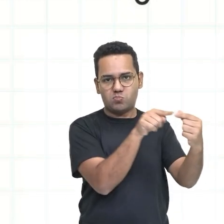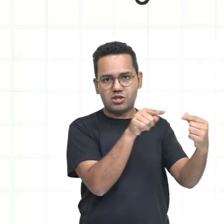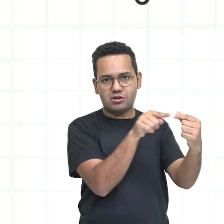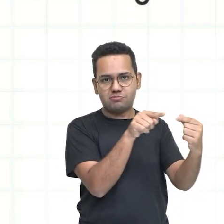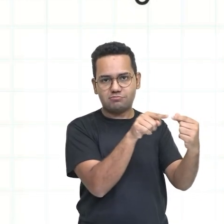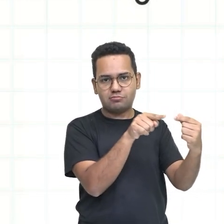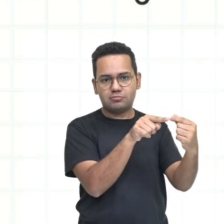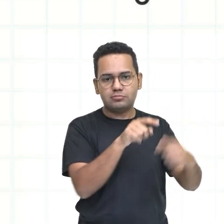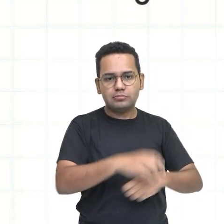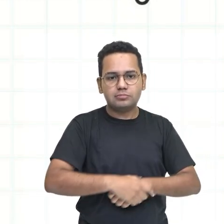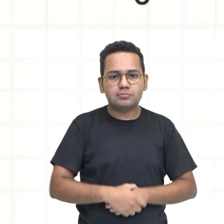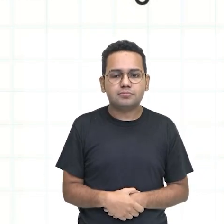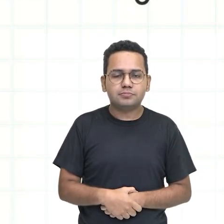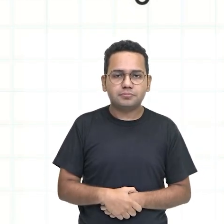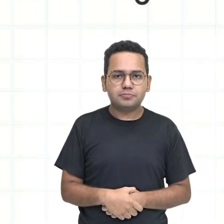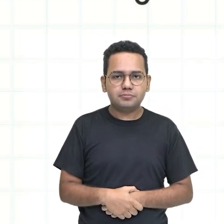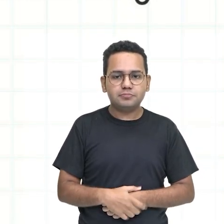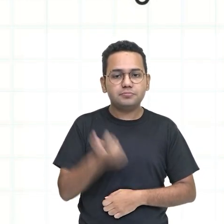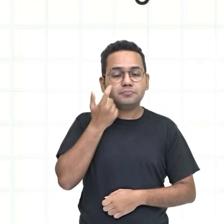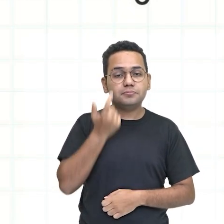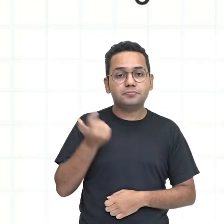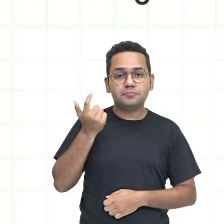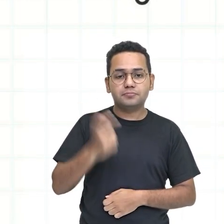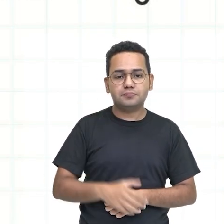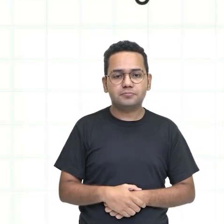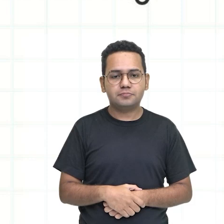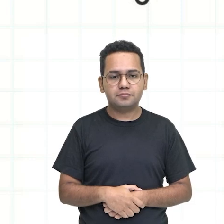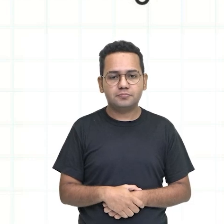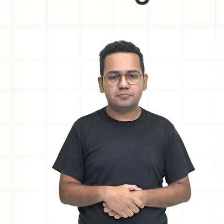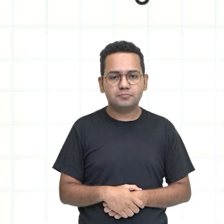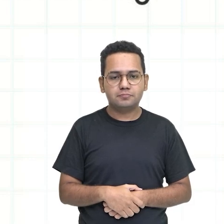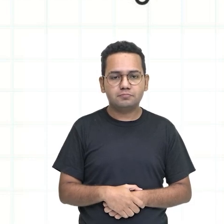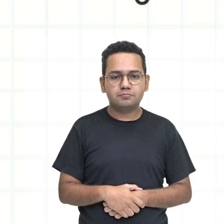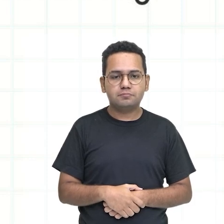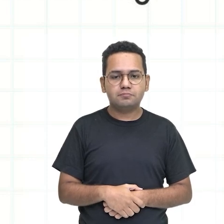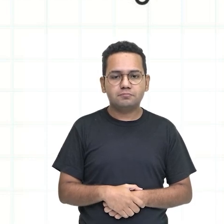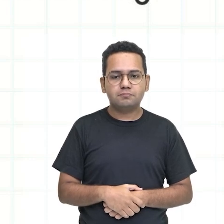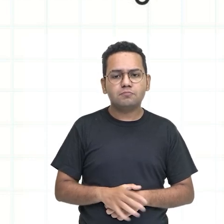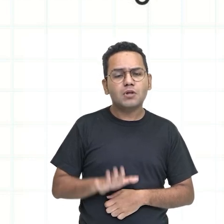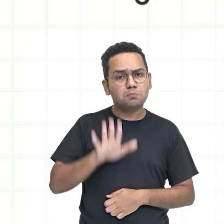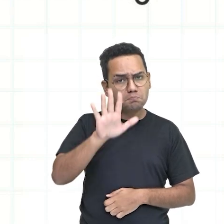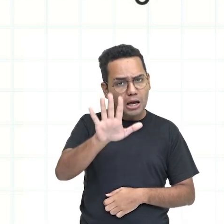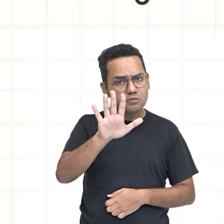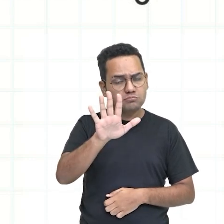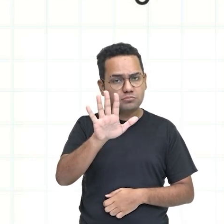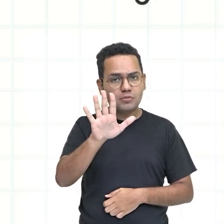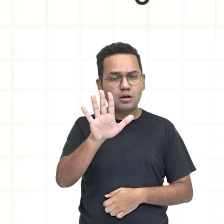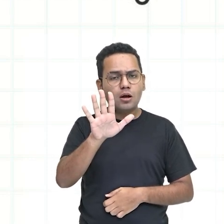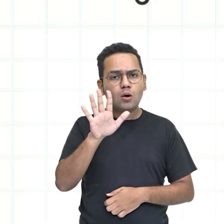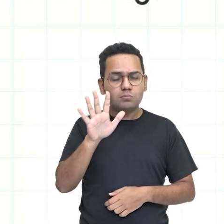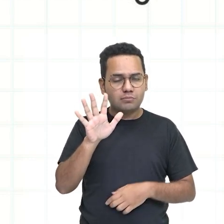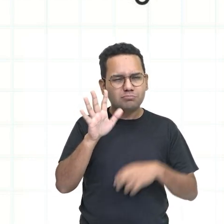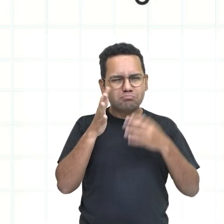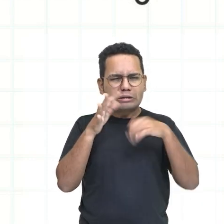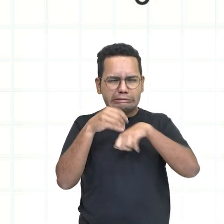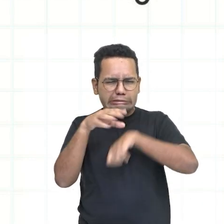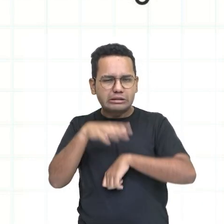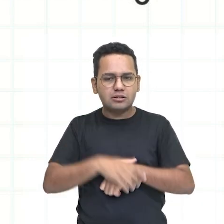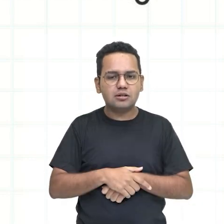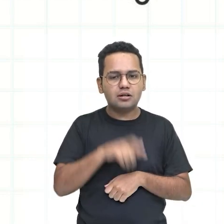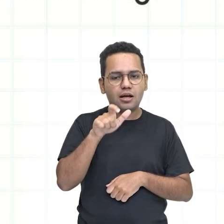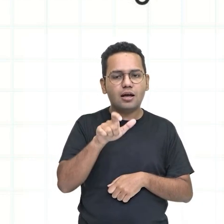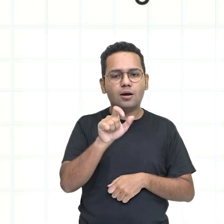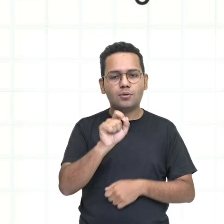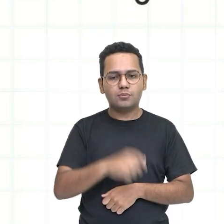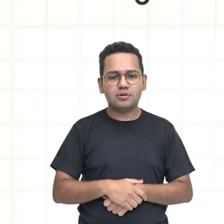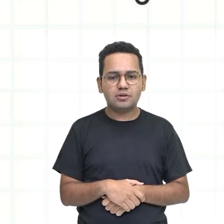verbal communication, comunicação verbal. Chama atenção para o finalzinho ali da palavra chon, né, que a gente vai